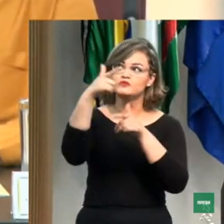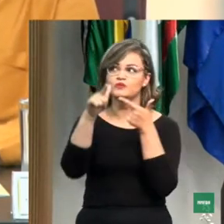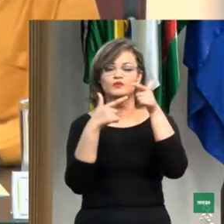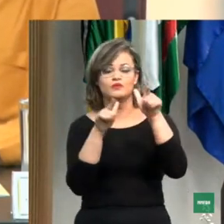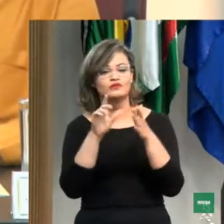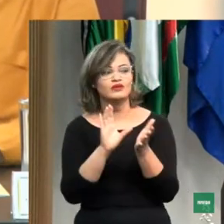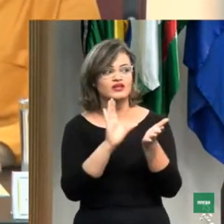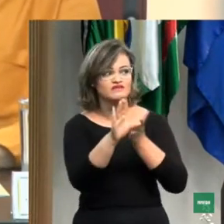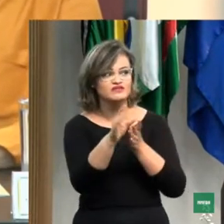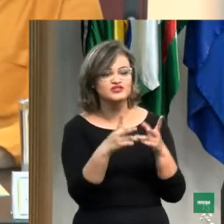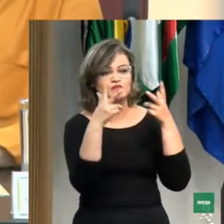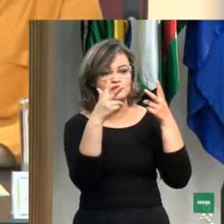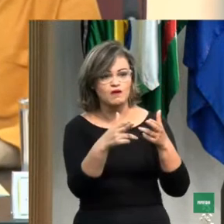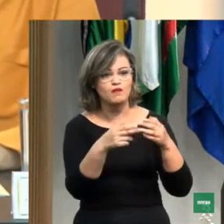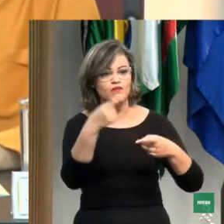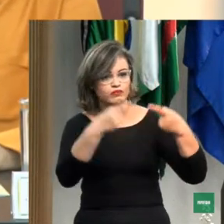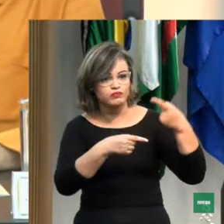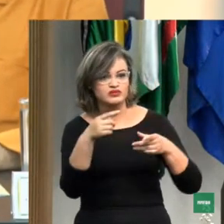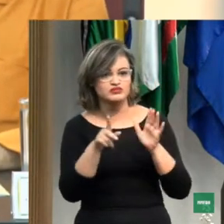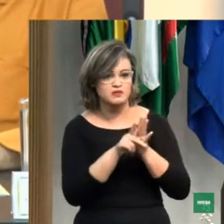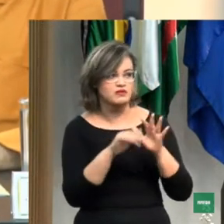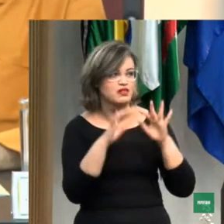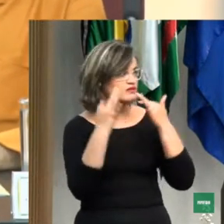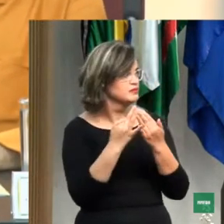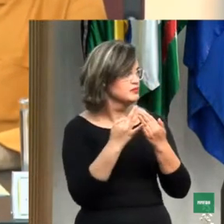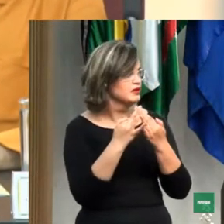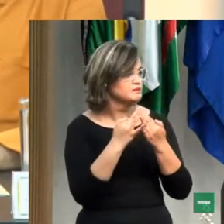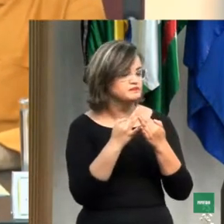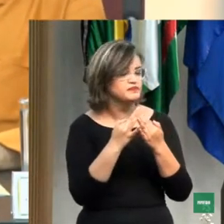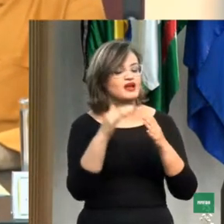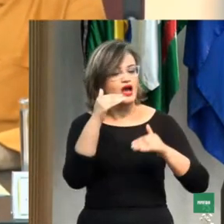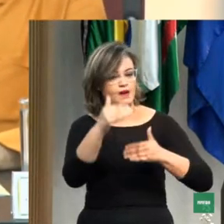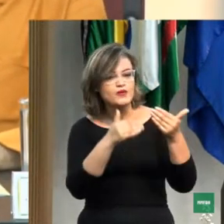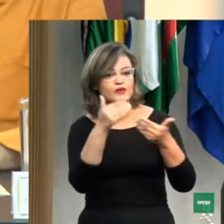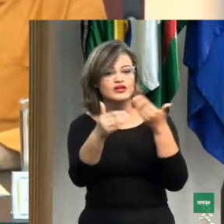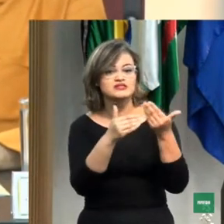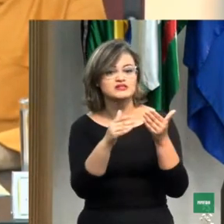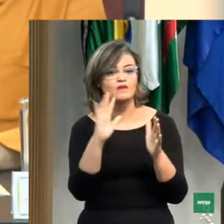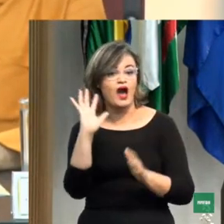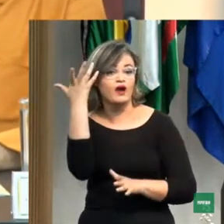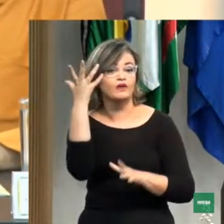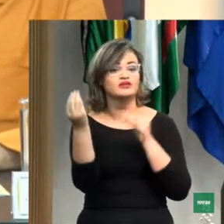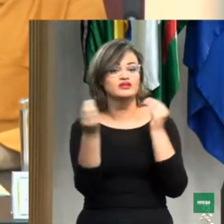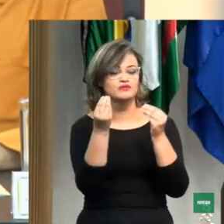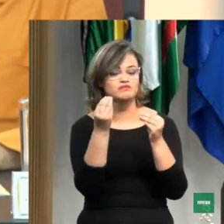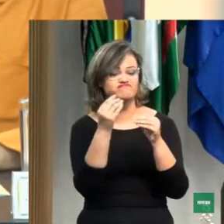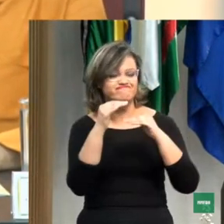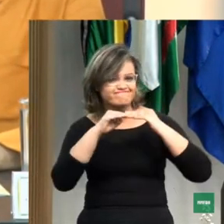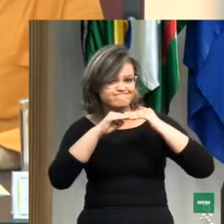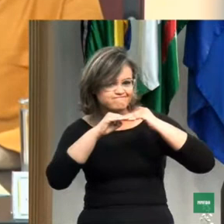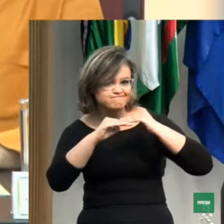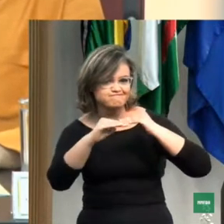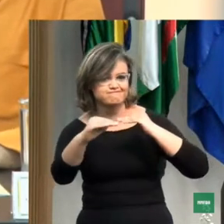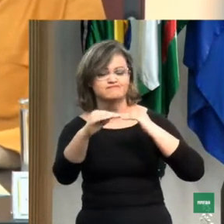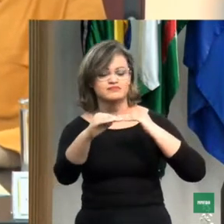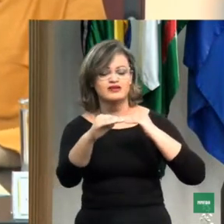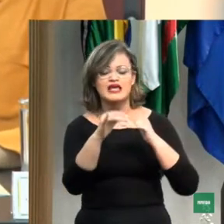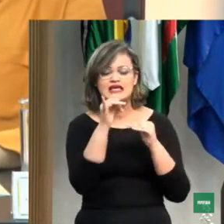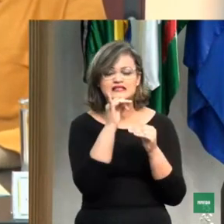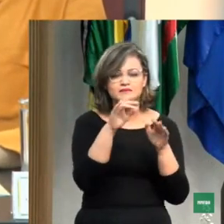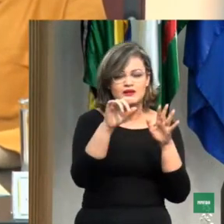políticas públicas familiares, a progressão se dá geometricamente. Começa com poucas empresas,